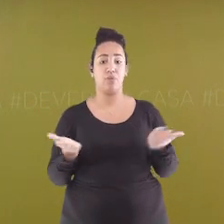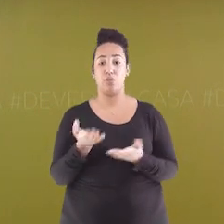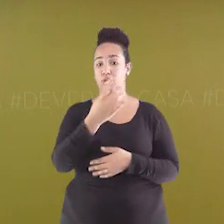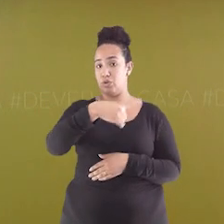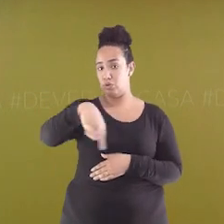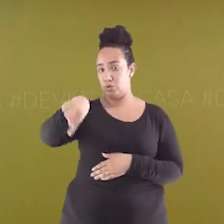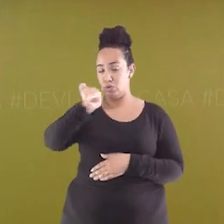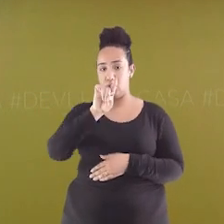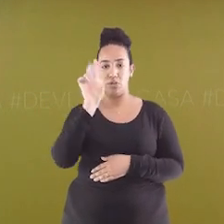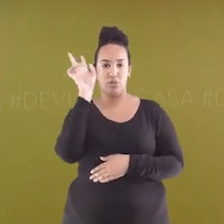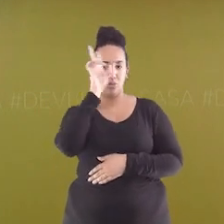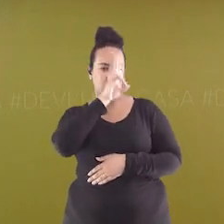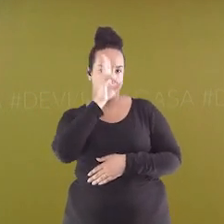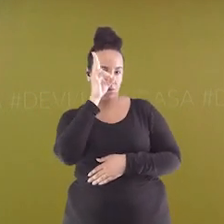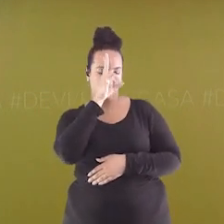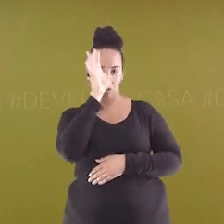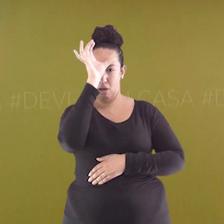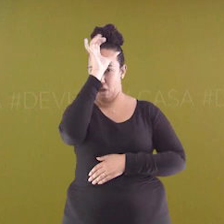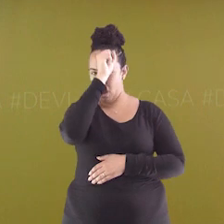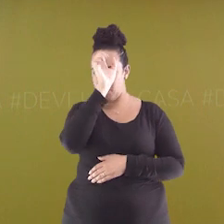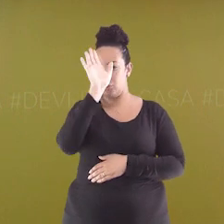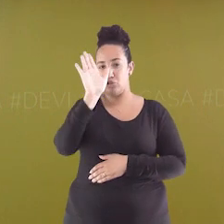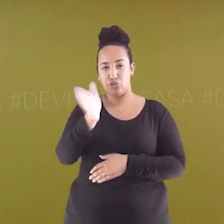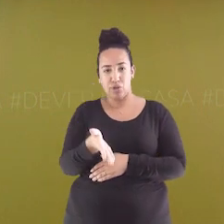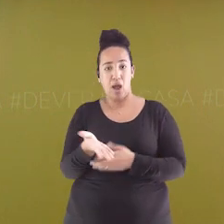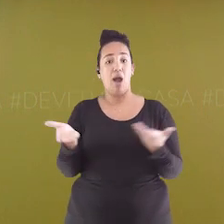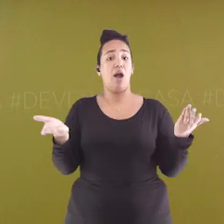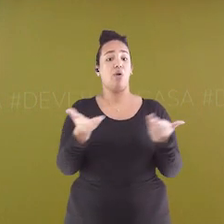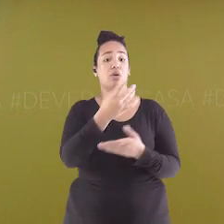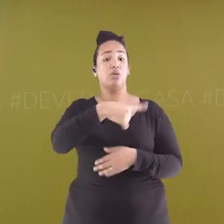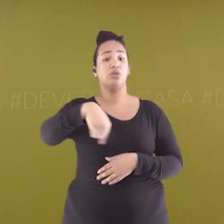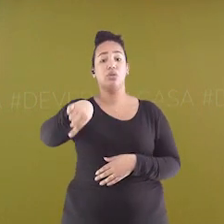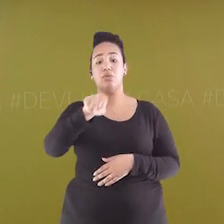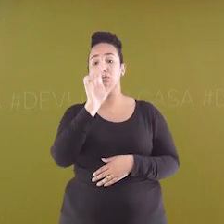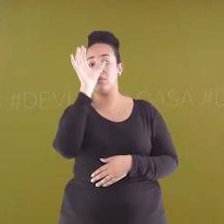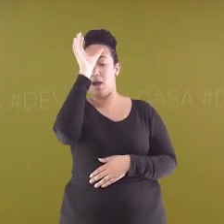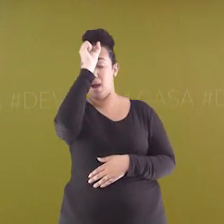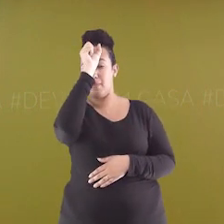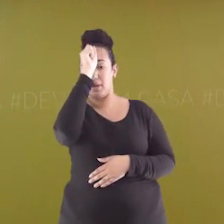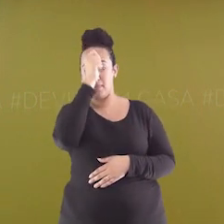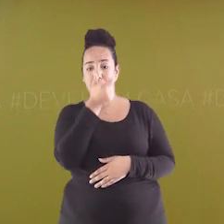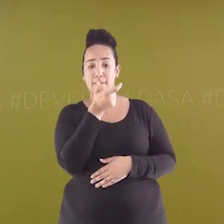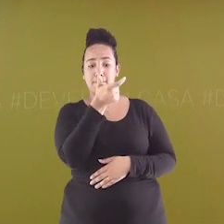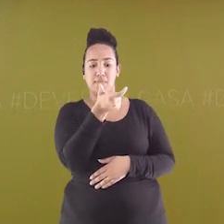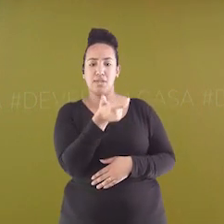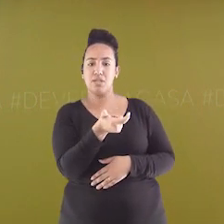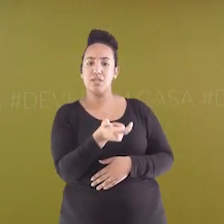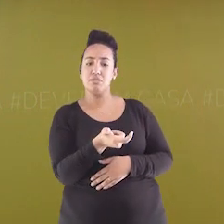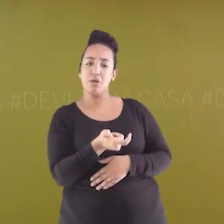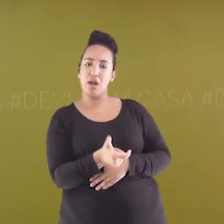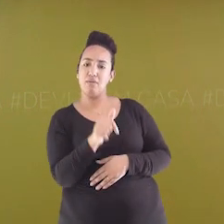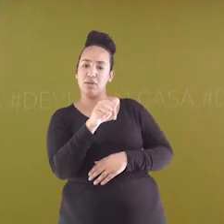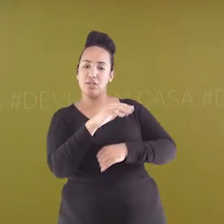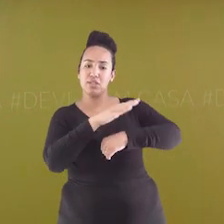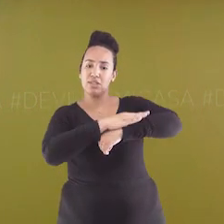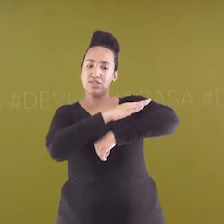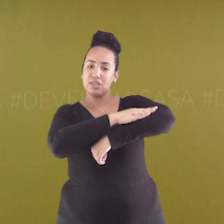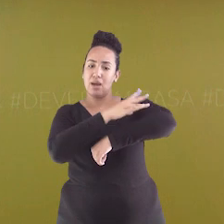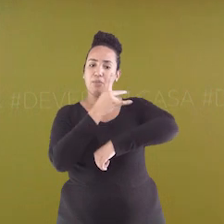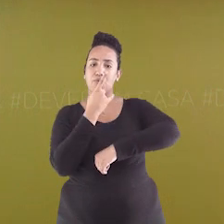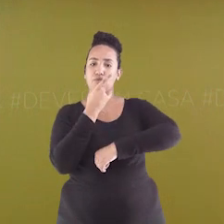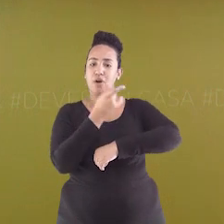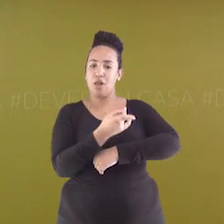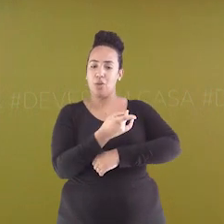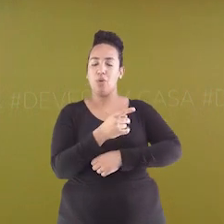Agora que já entendemos sobre a história do perigoso, vamos entender o que são aquelas palavras que o sapo Jove colou no